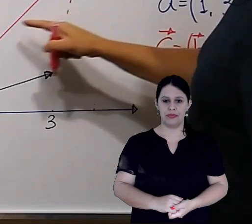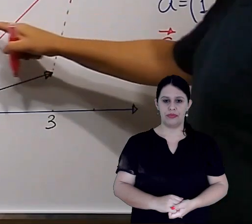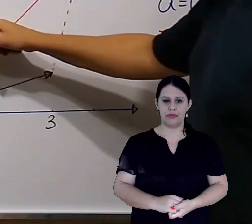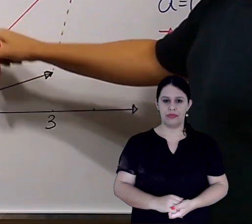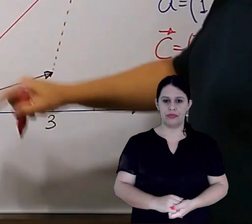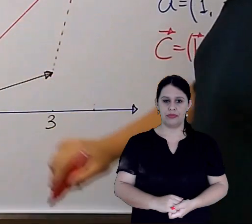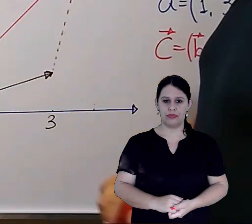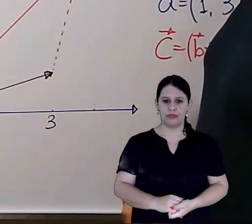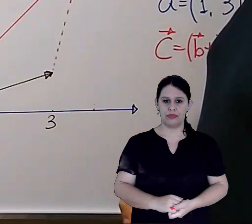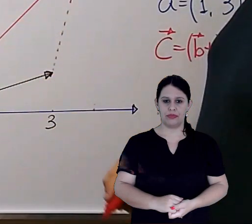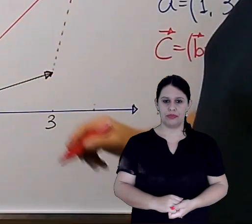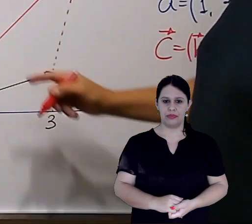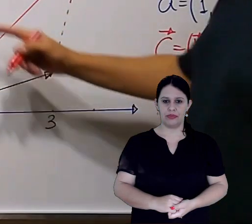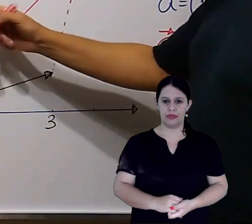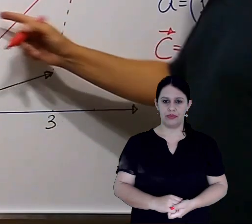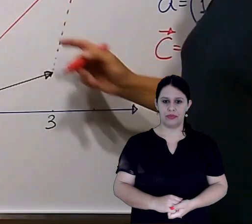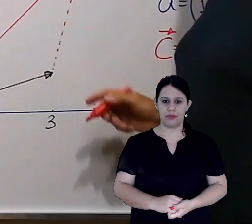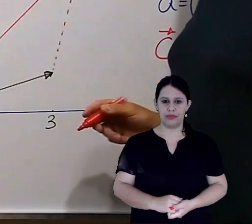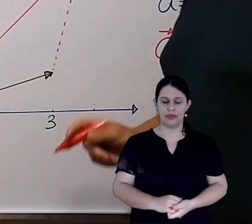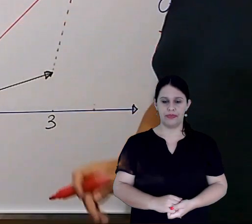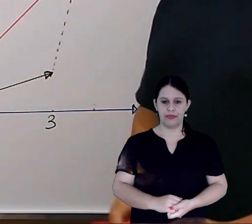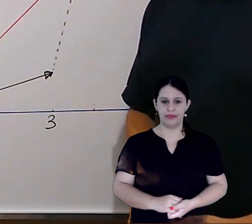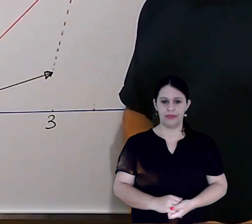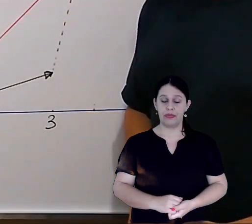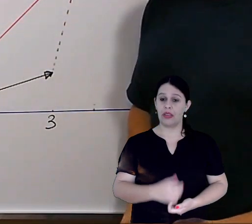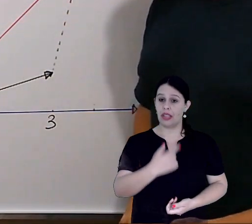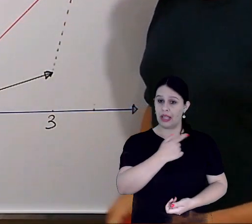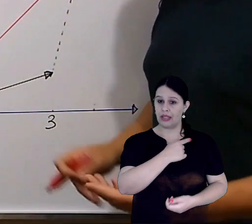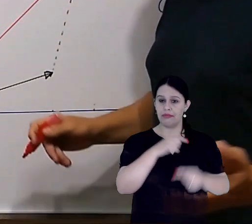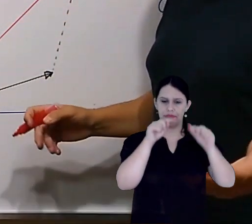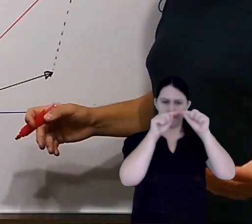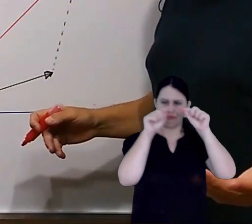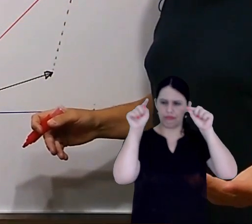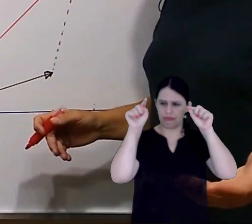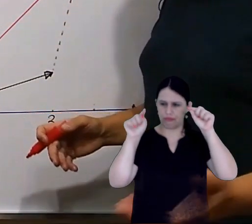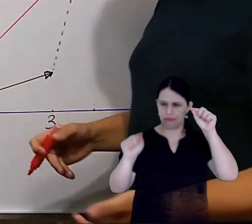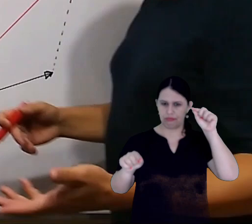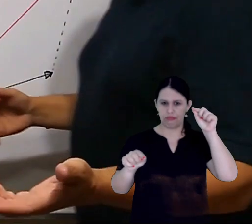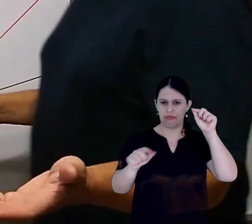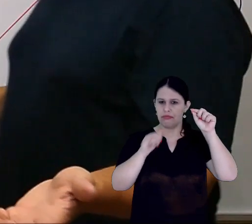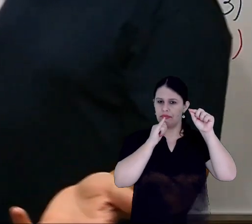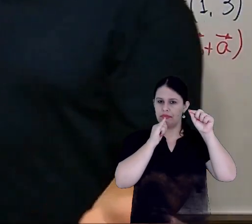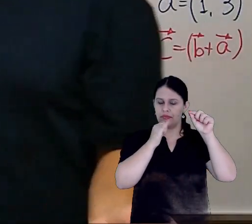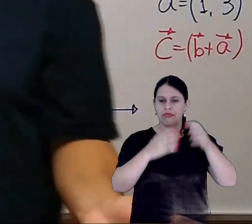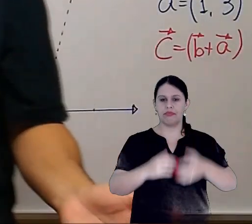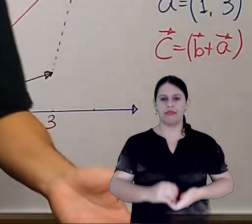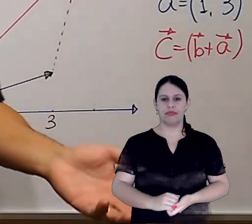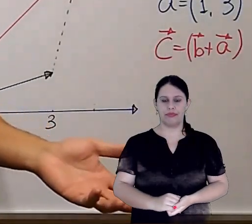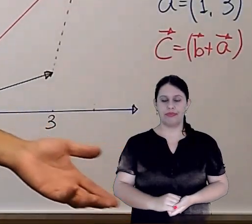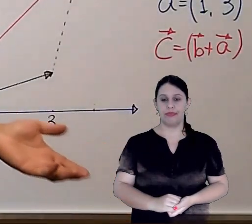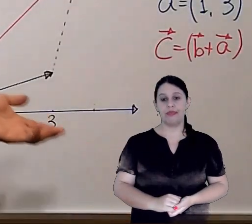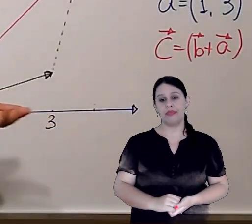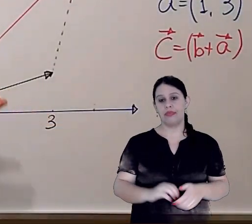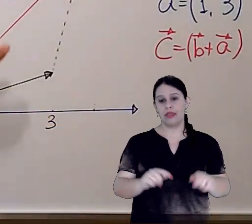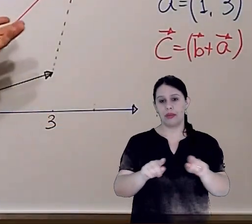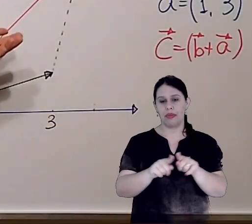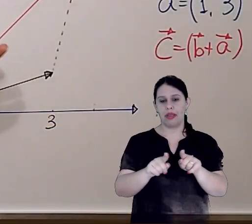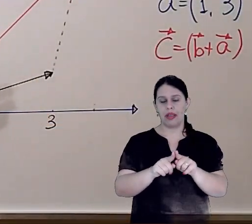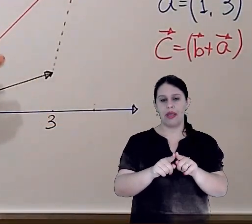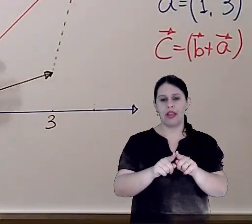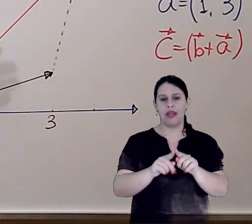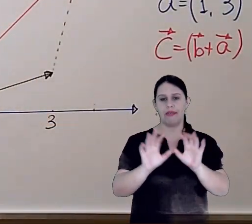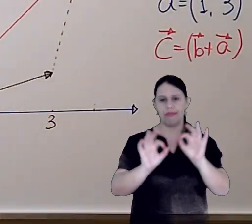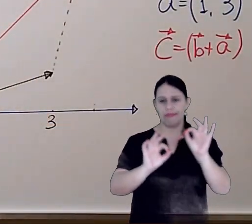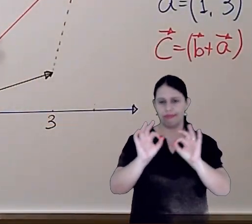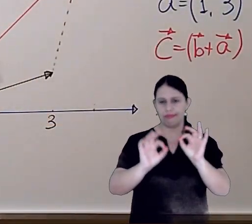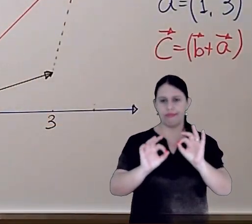Esse aqui Paralelo a esse Eu usei o que? A regra do paralelogramo É lógico Ela tem que funcionar, né gente? A